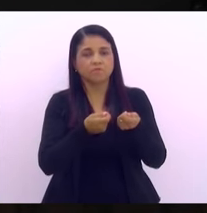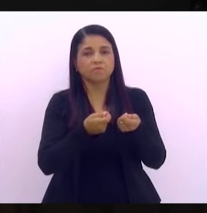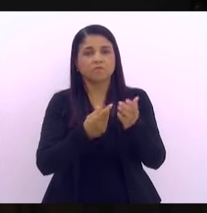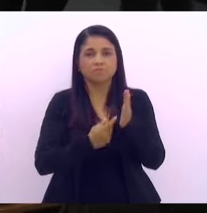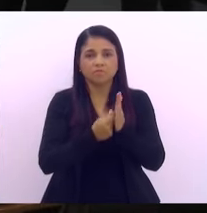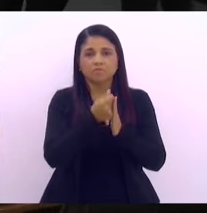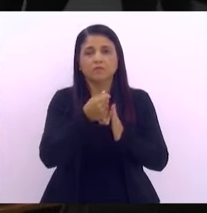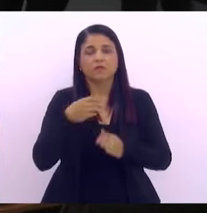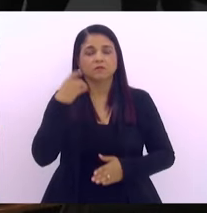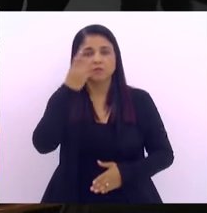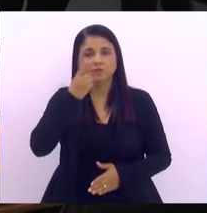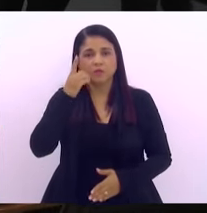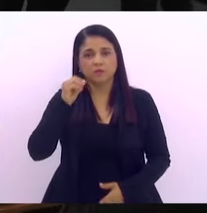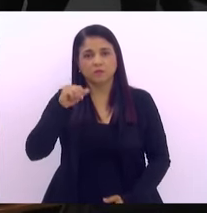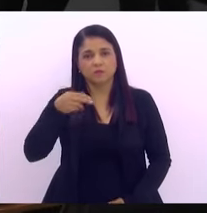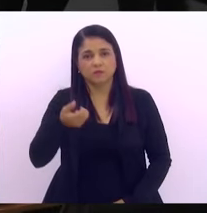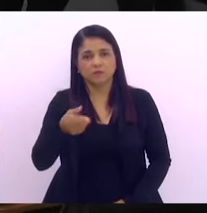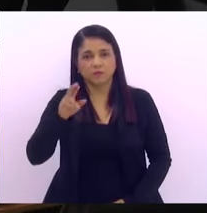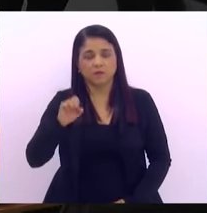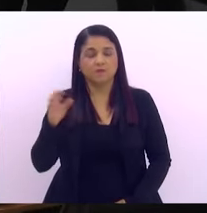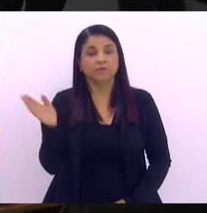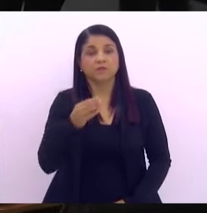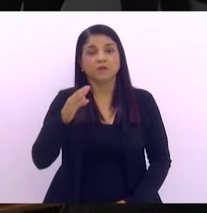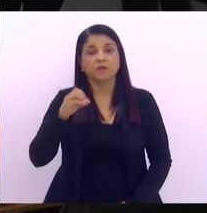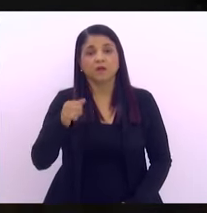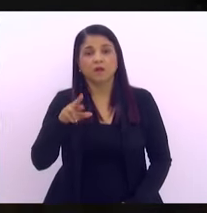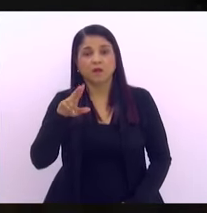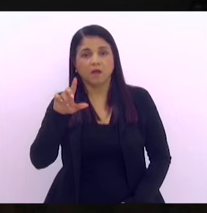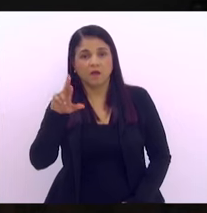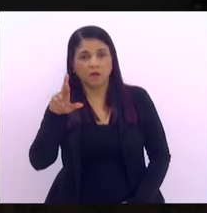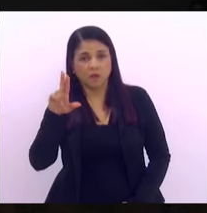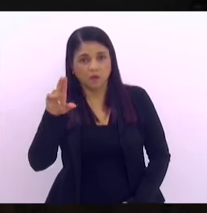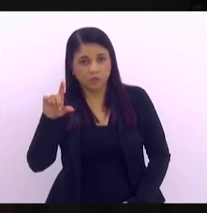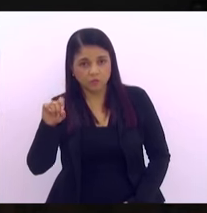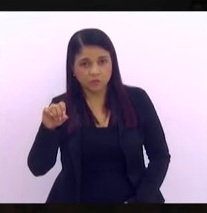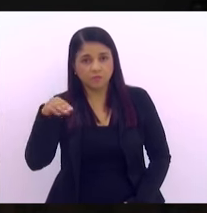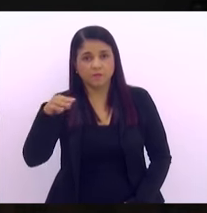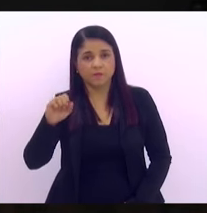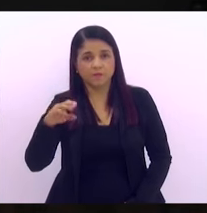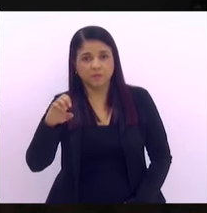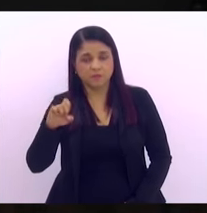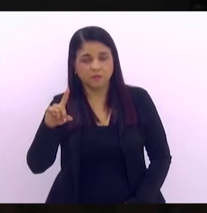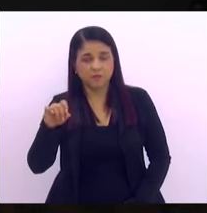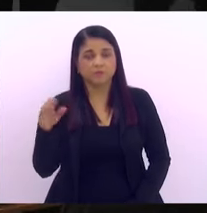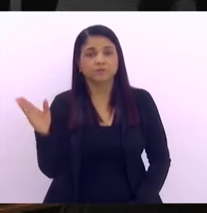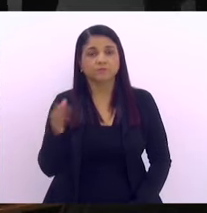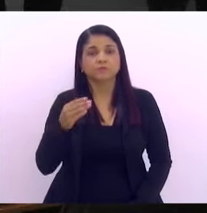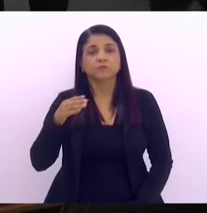Correia, deputado Carlos Macedo, deputado Cláudio Caiado.